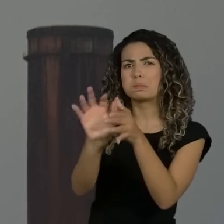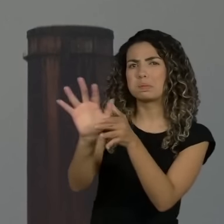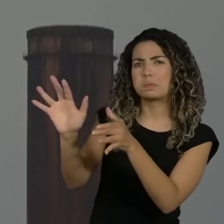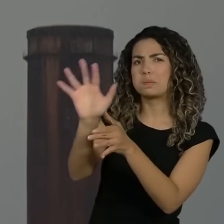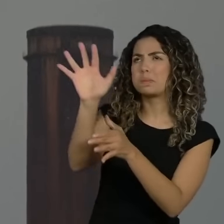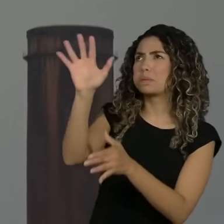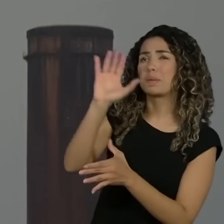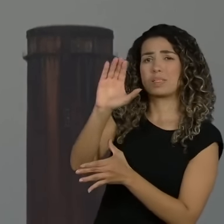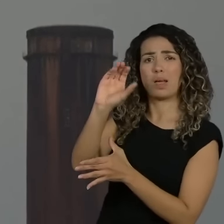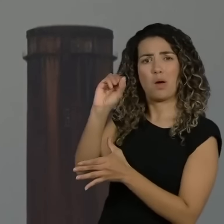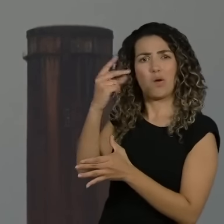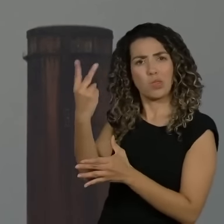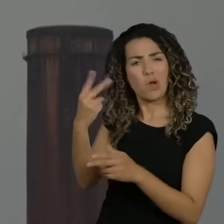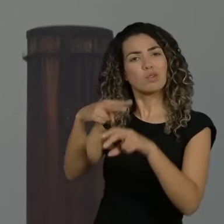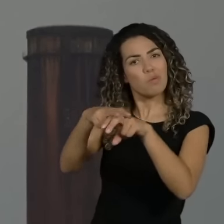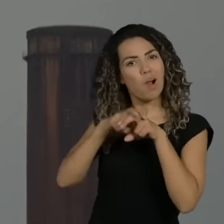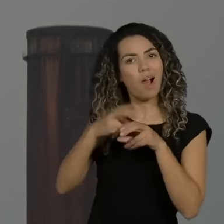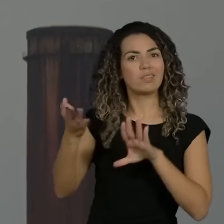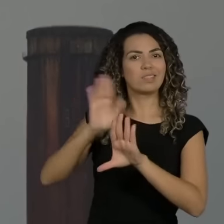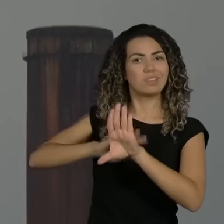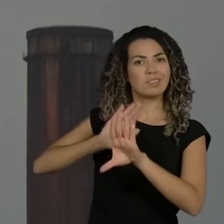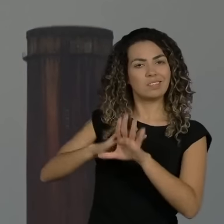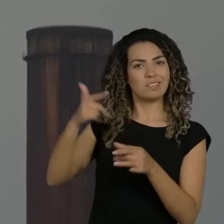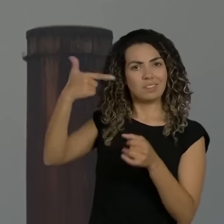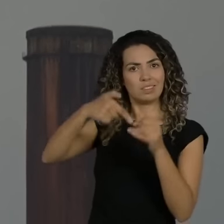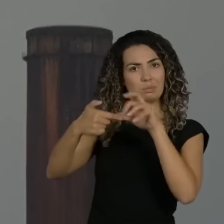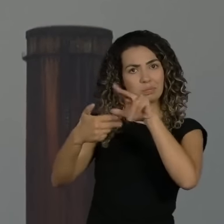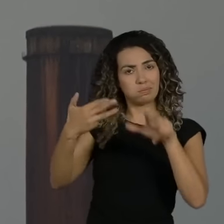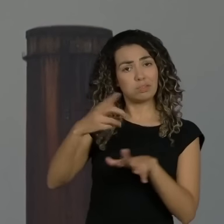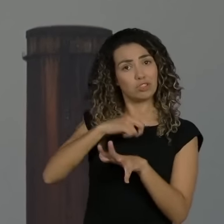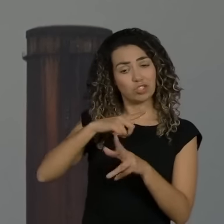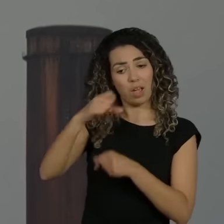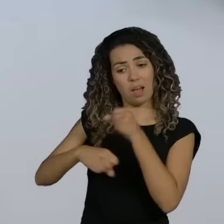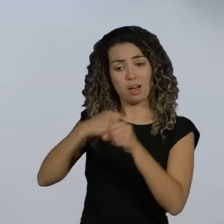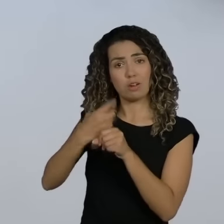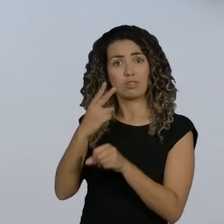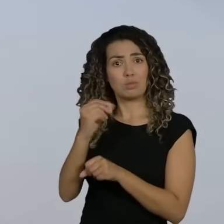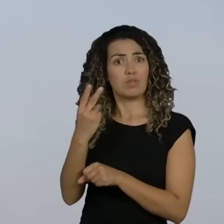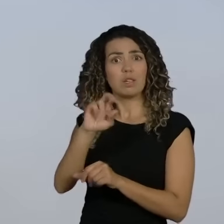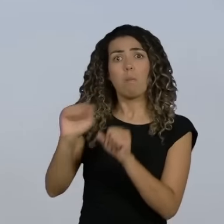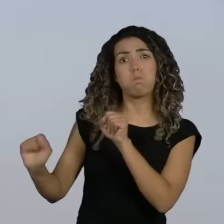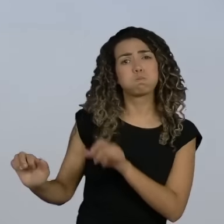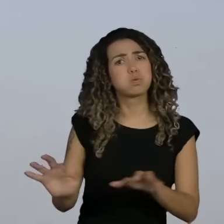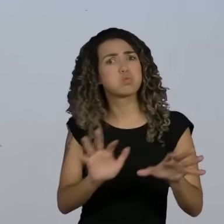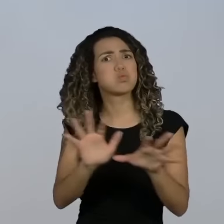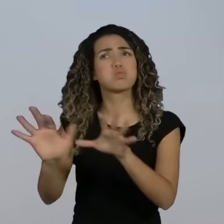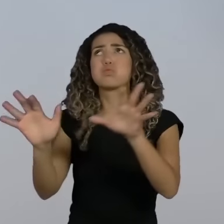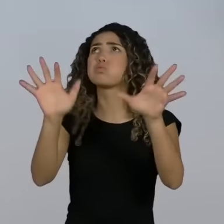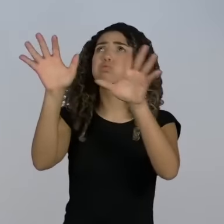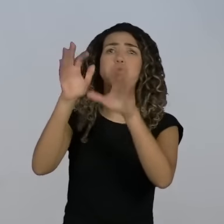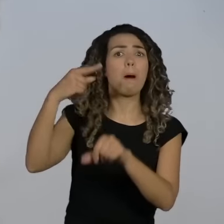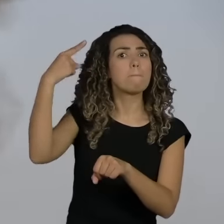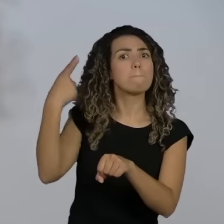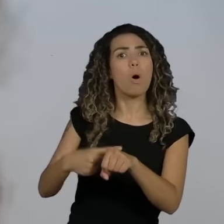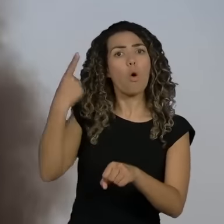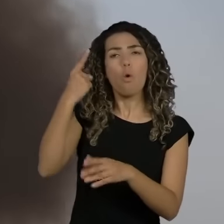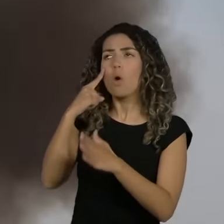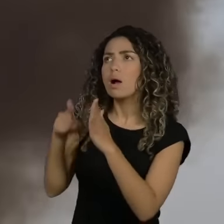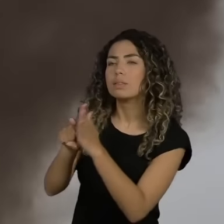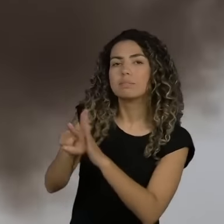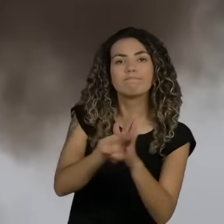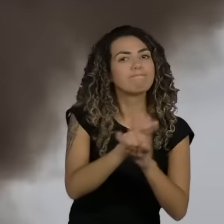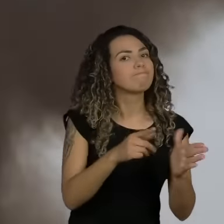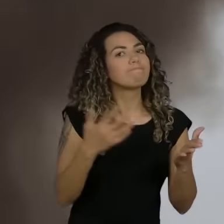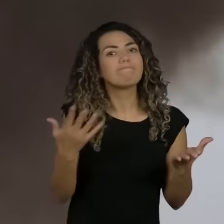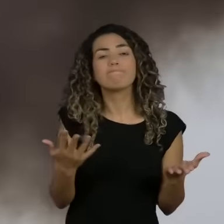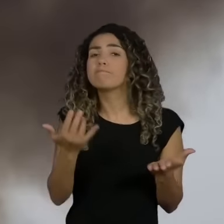por combustíveis fósseis vão bater recorde em 2025. O estudo confirma que será impossível